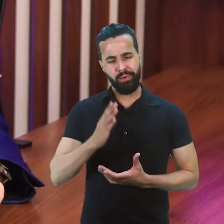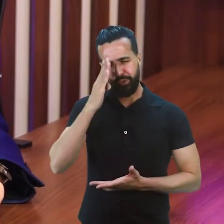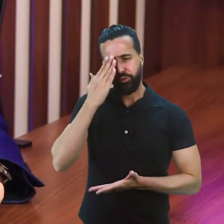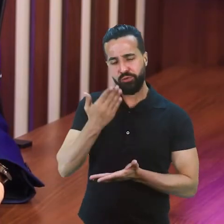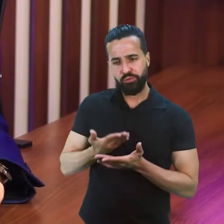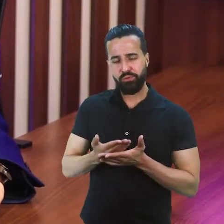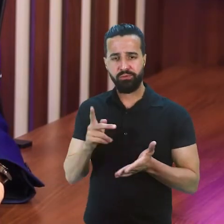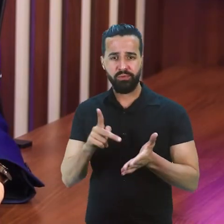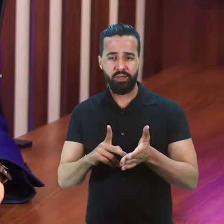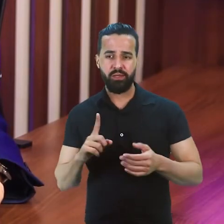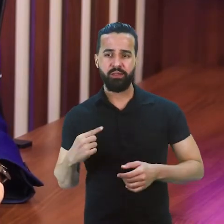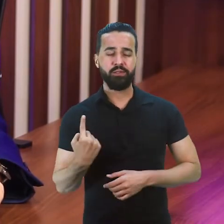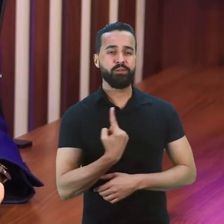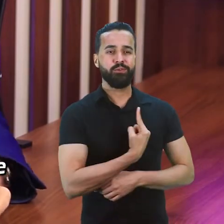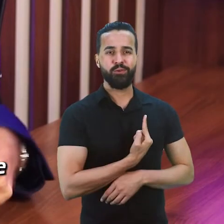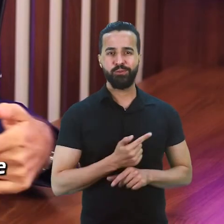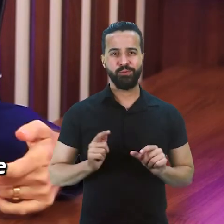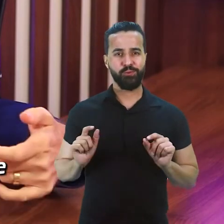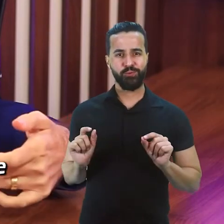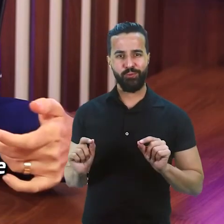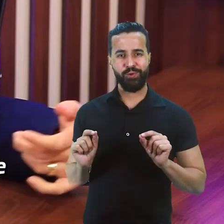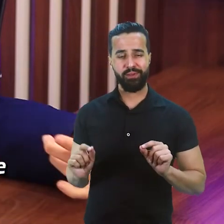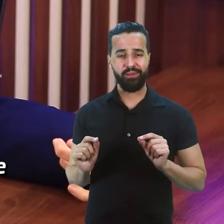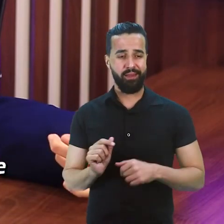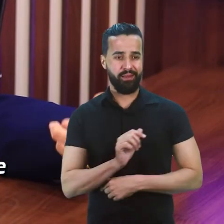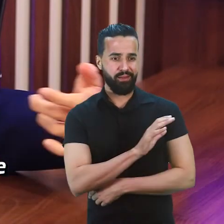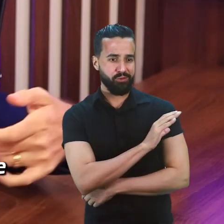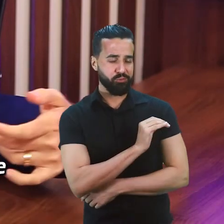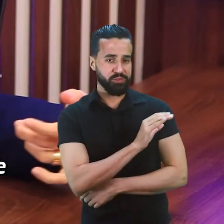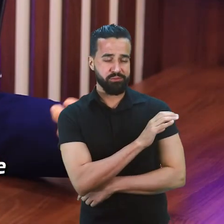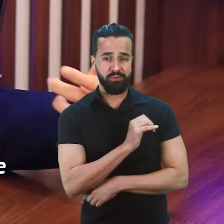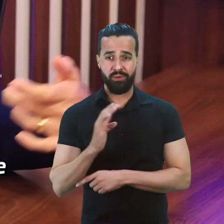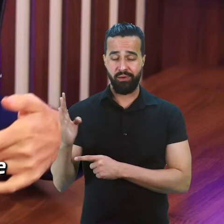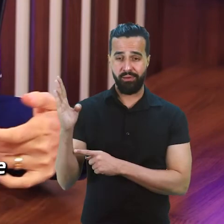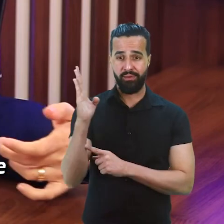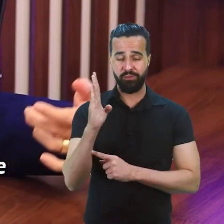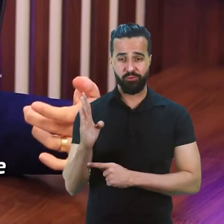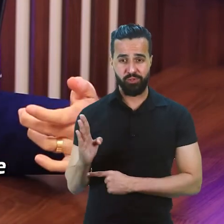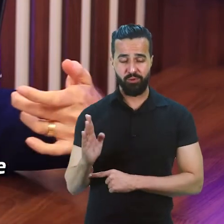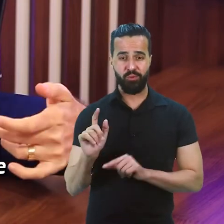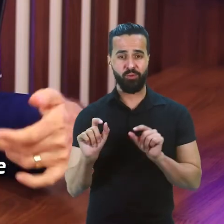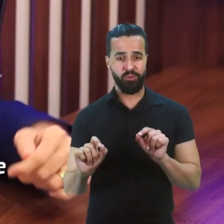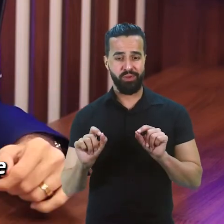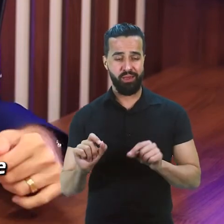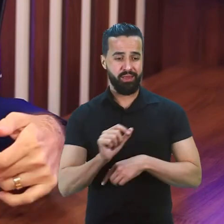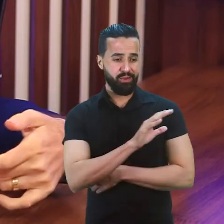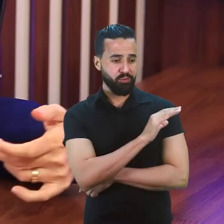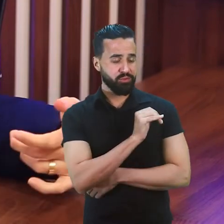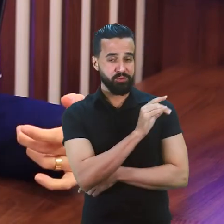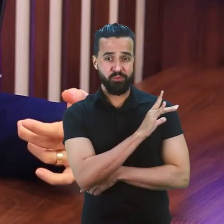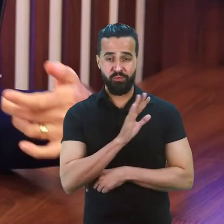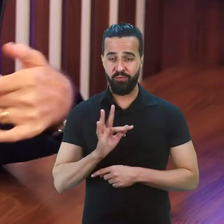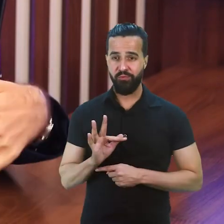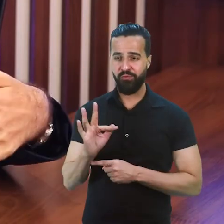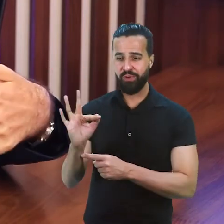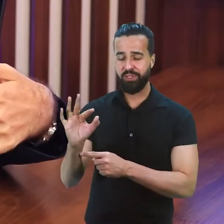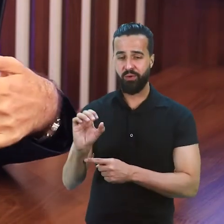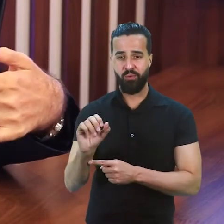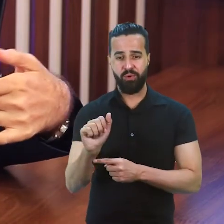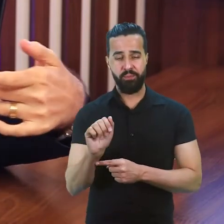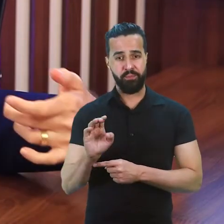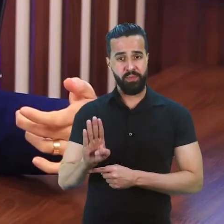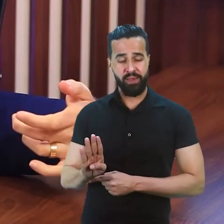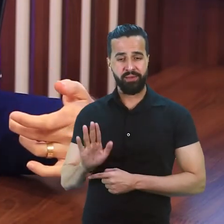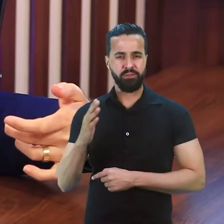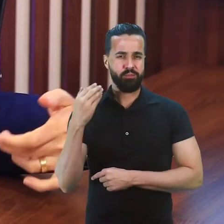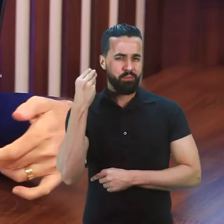que a gente tem que, através da Comissão Nacional, inclusive por ser um Conselho Federal da OAB, a gente levar a experiência que a